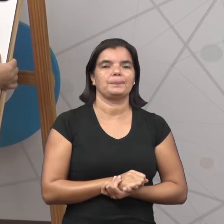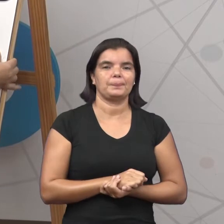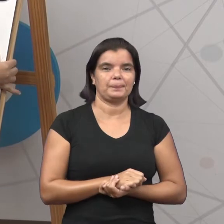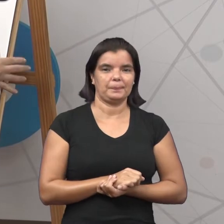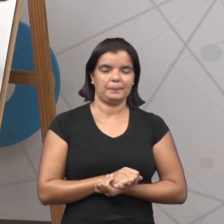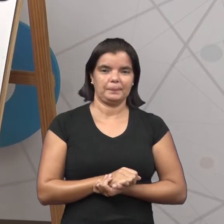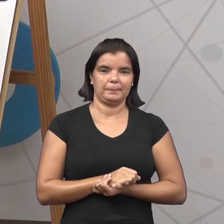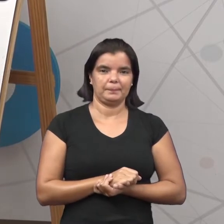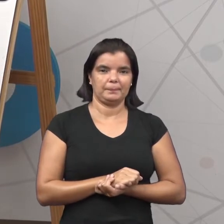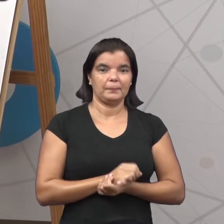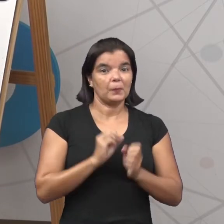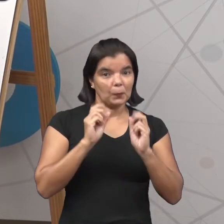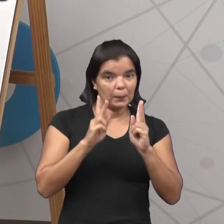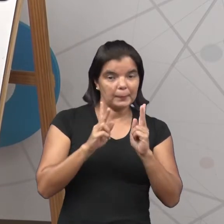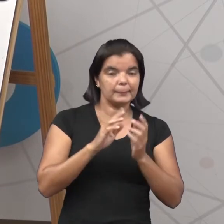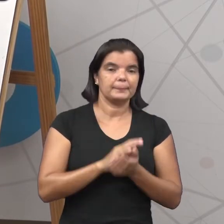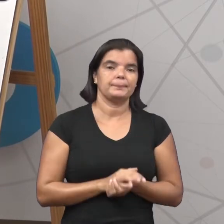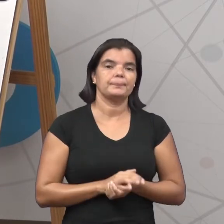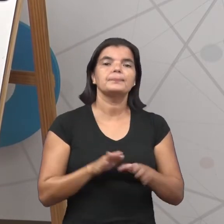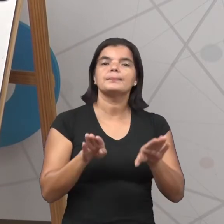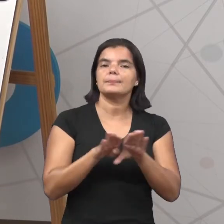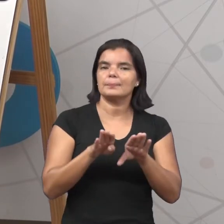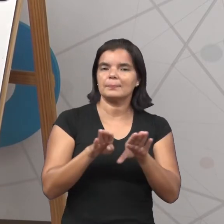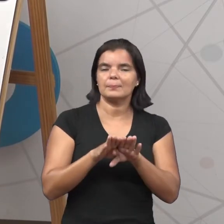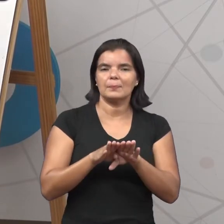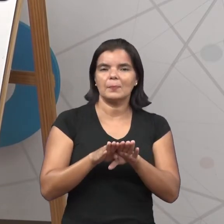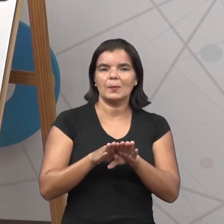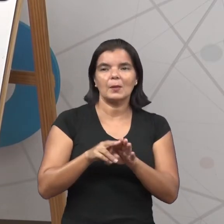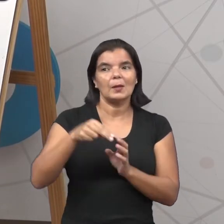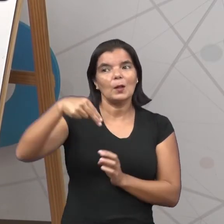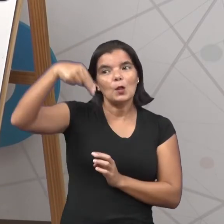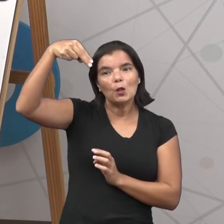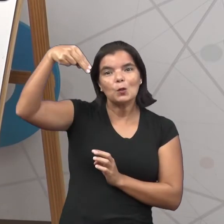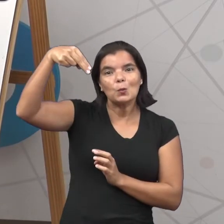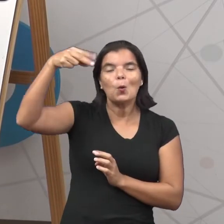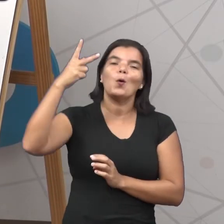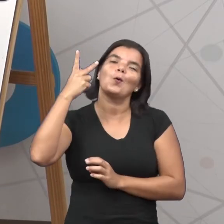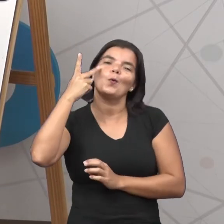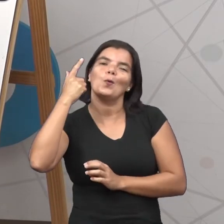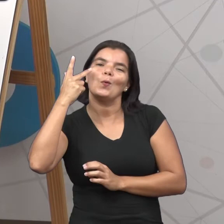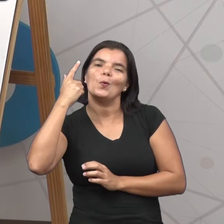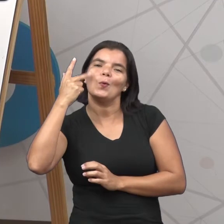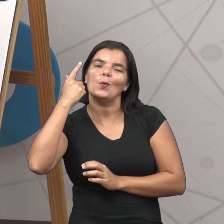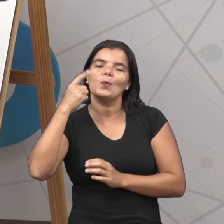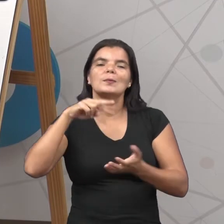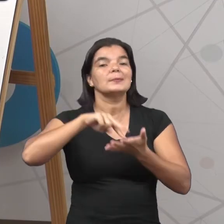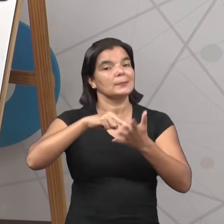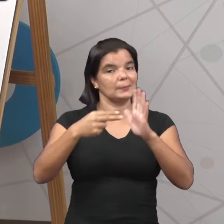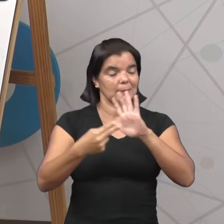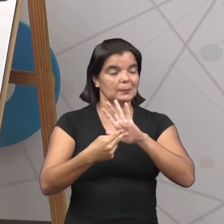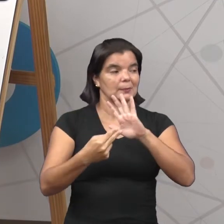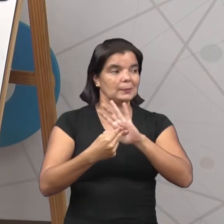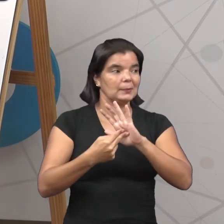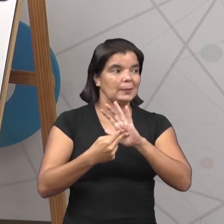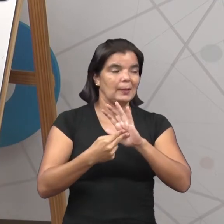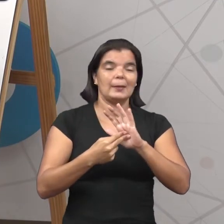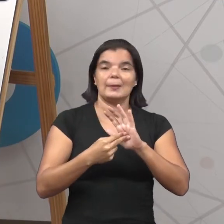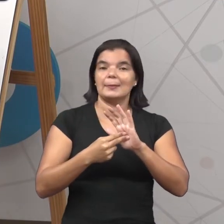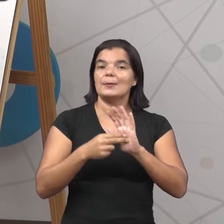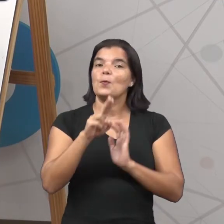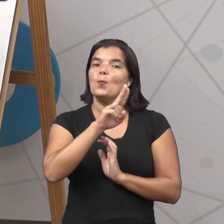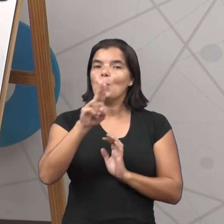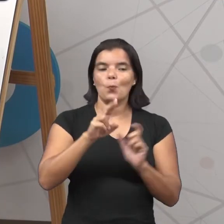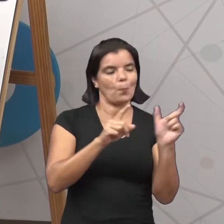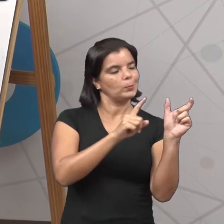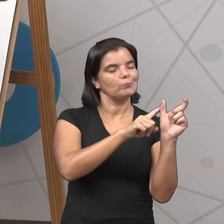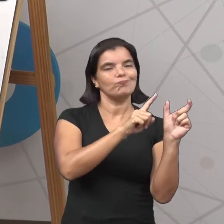Muriçoca, ok? E lá no Nordeste, muriçoca, que quer dizer mosquito, lá no Sudeste é